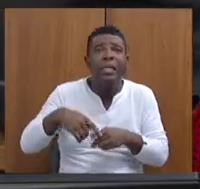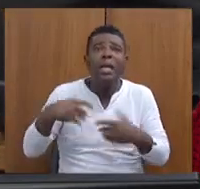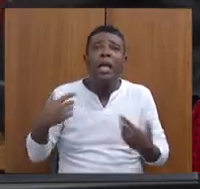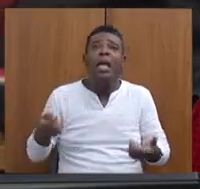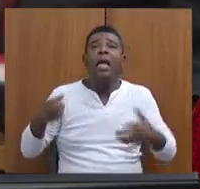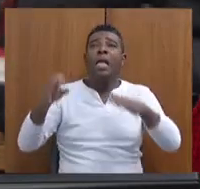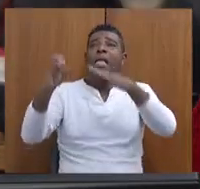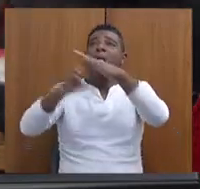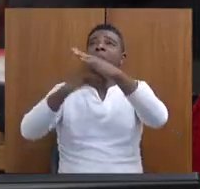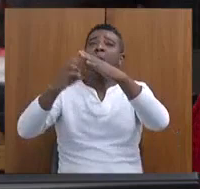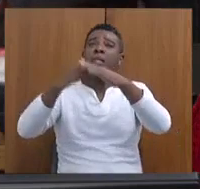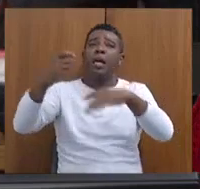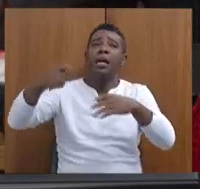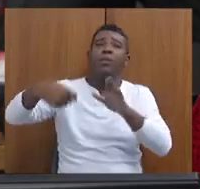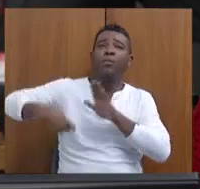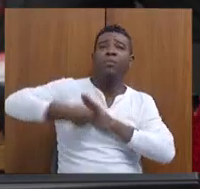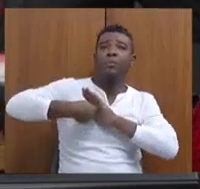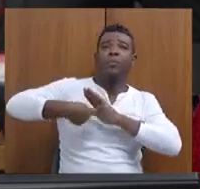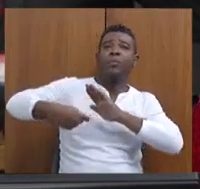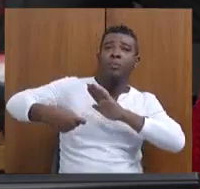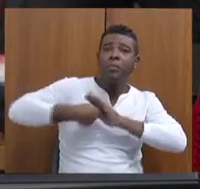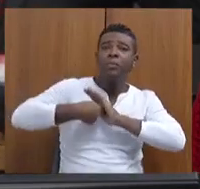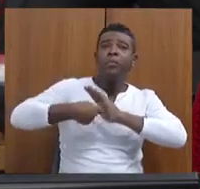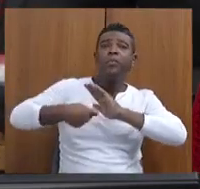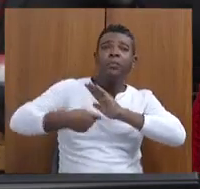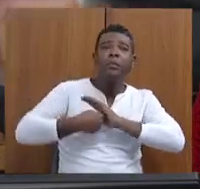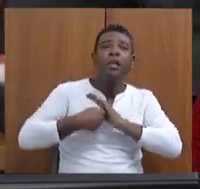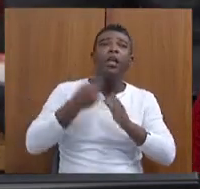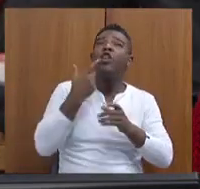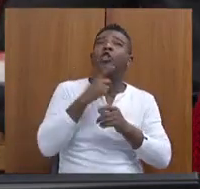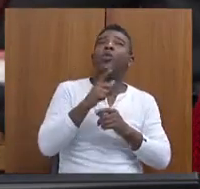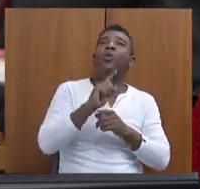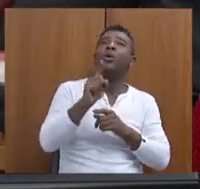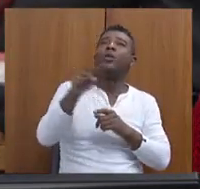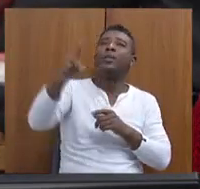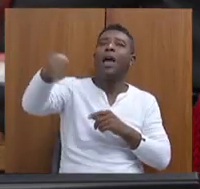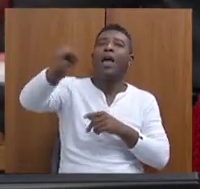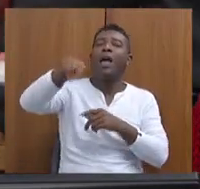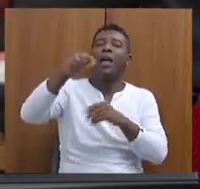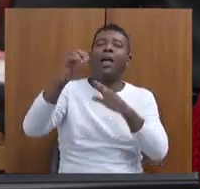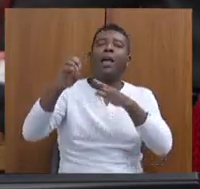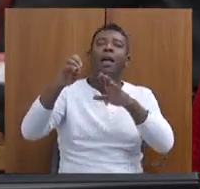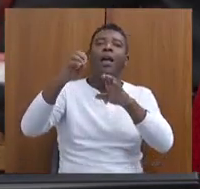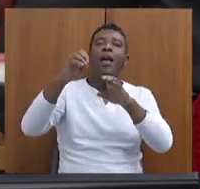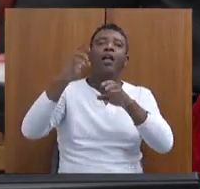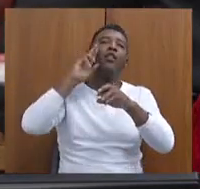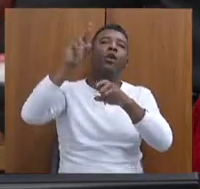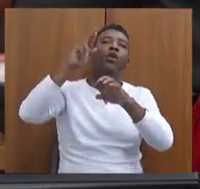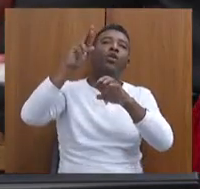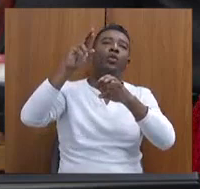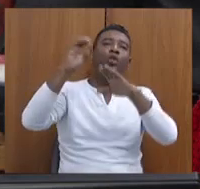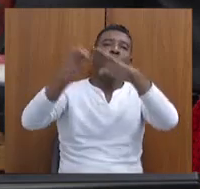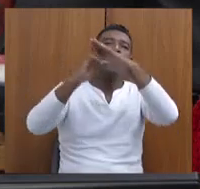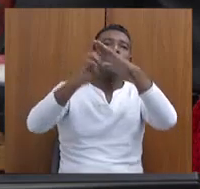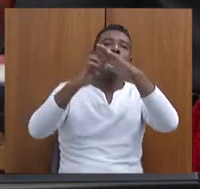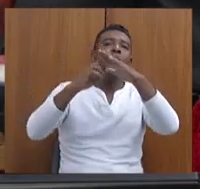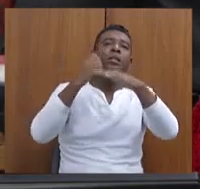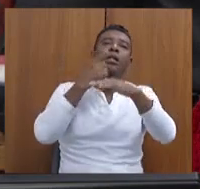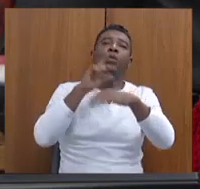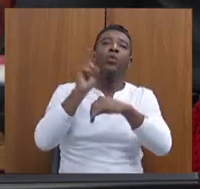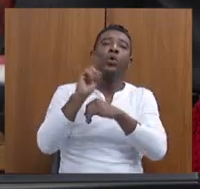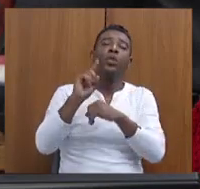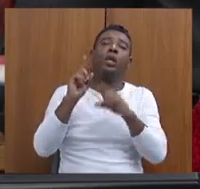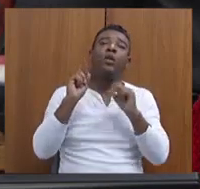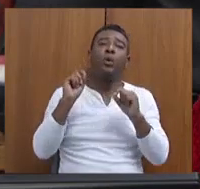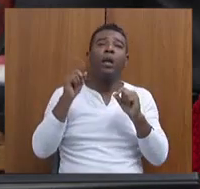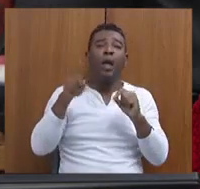empresários que não às vezes não conseguem ter uma uma licenciamento ambiental no